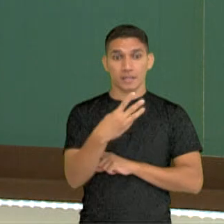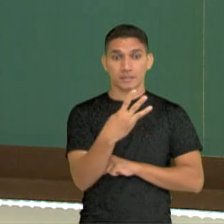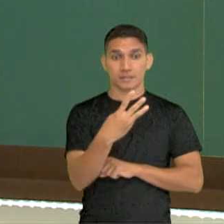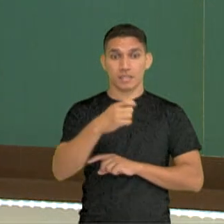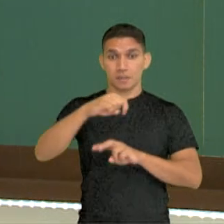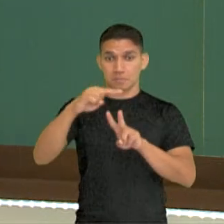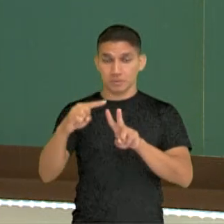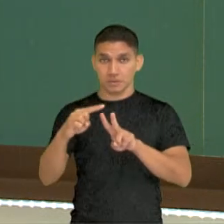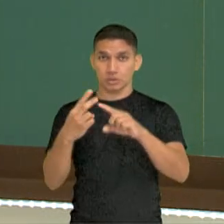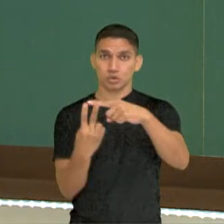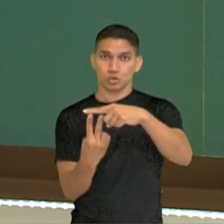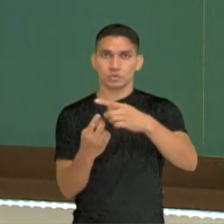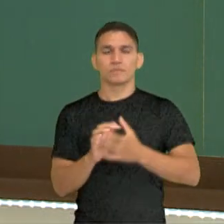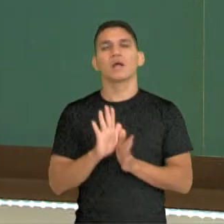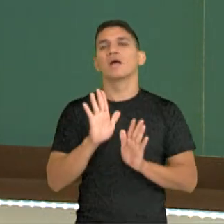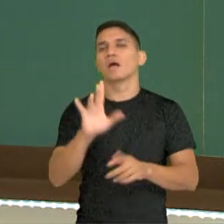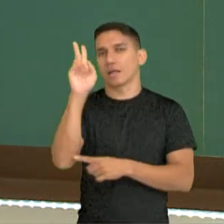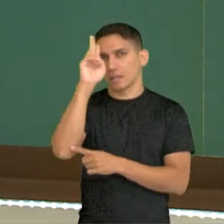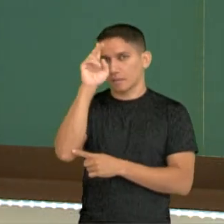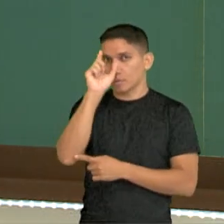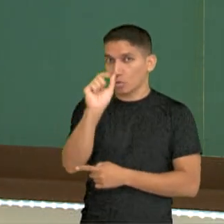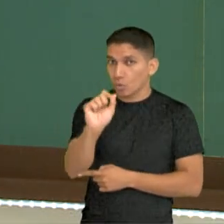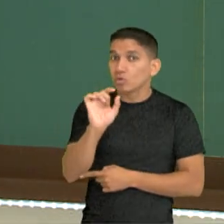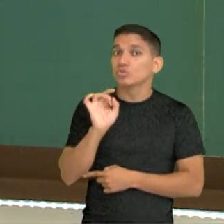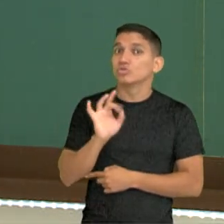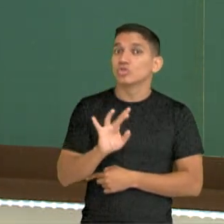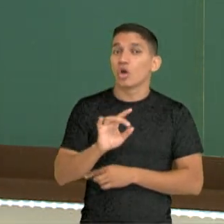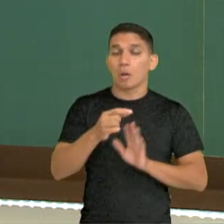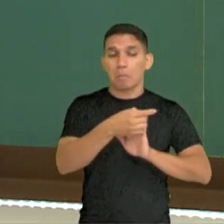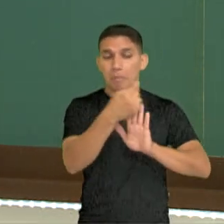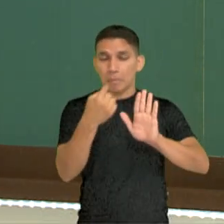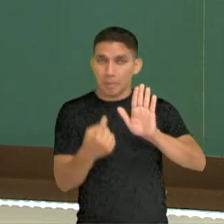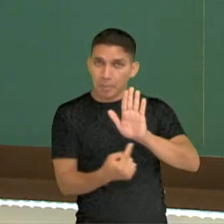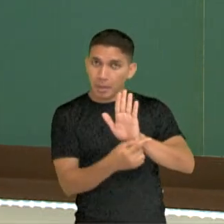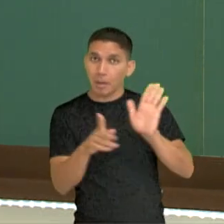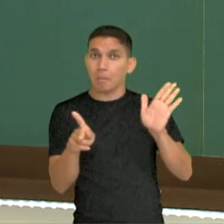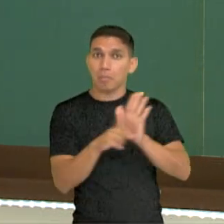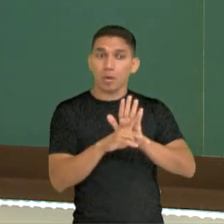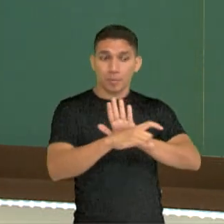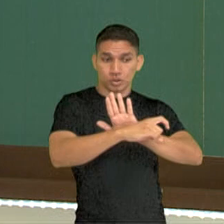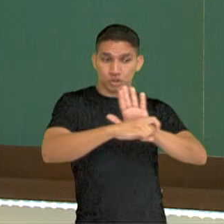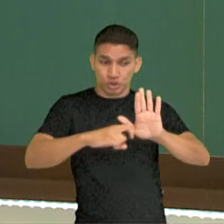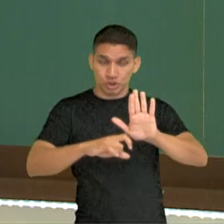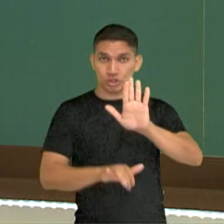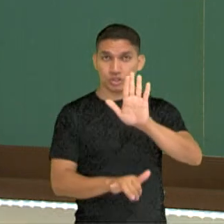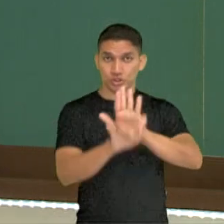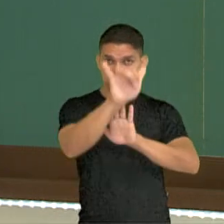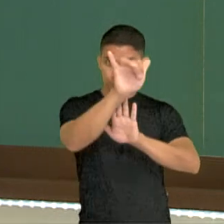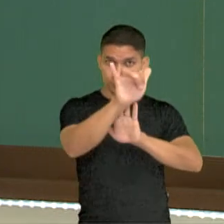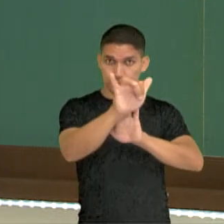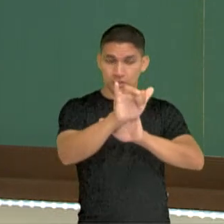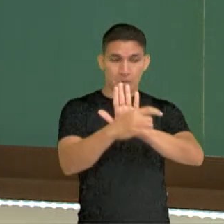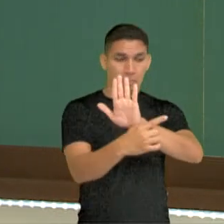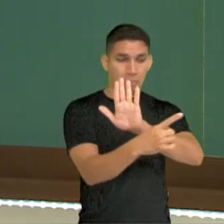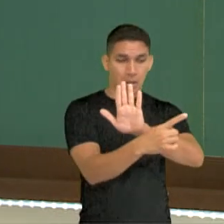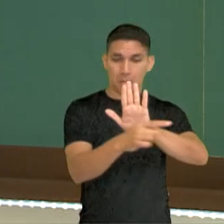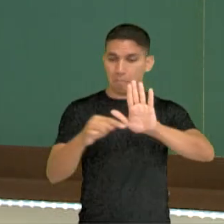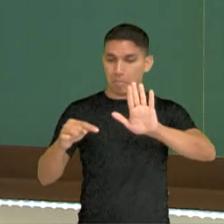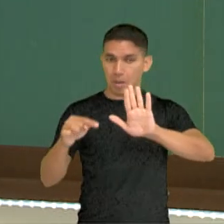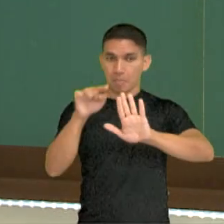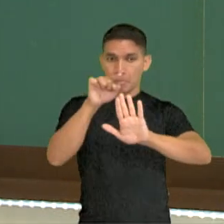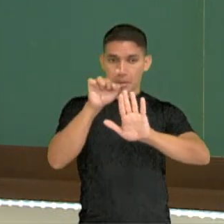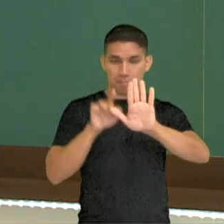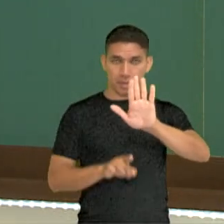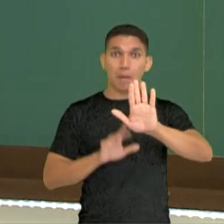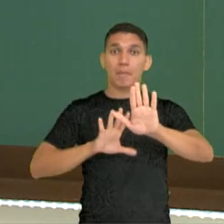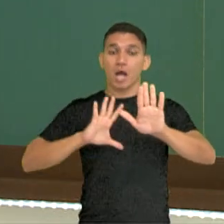3π sobre 2. Lembrando que esses são somente os ângulos que estão sobre os eixos x e eixo y, mas que